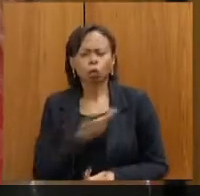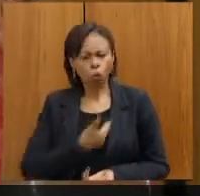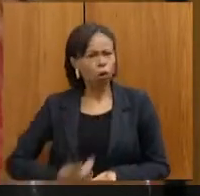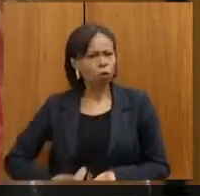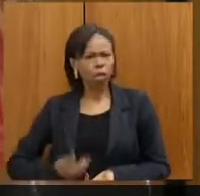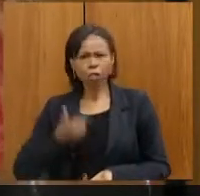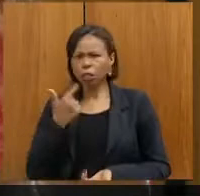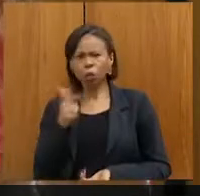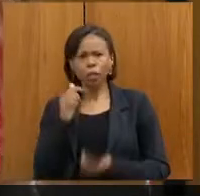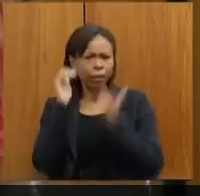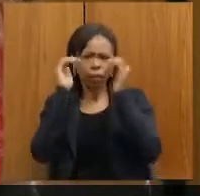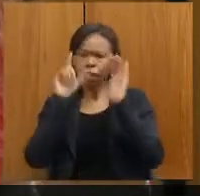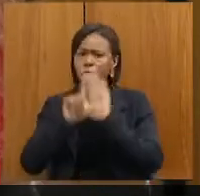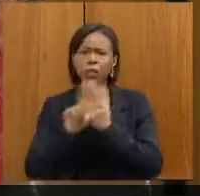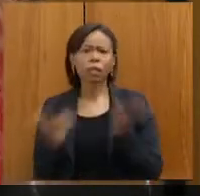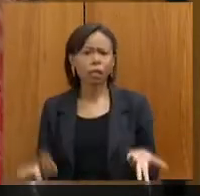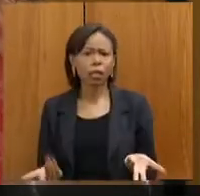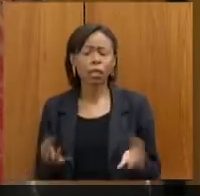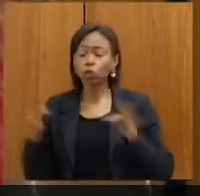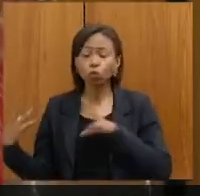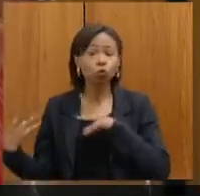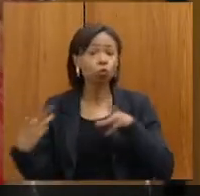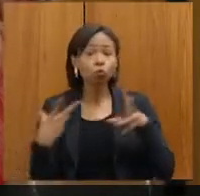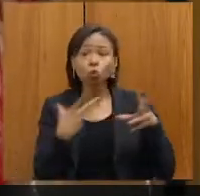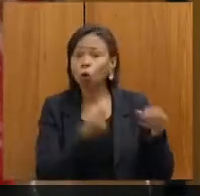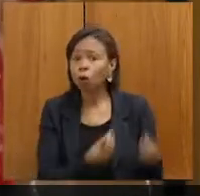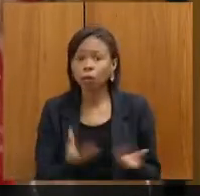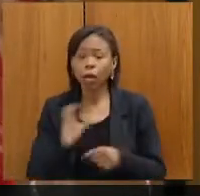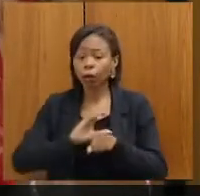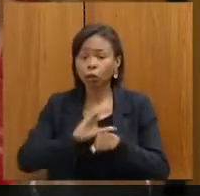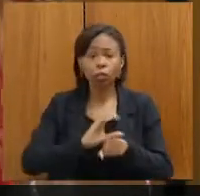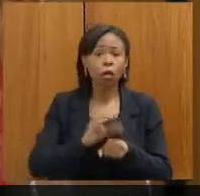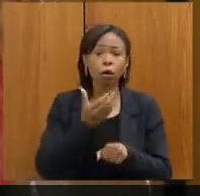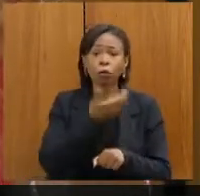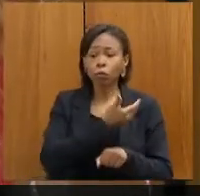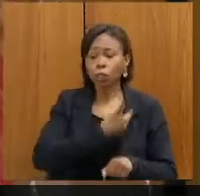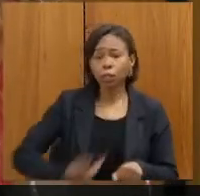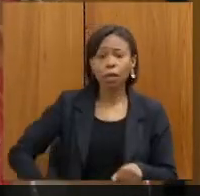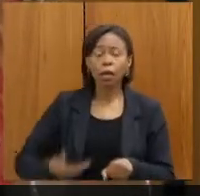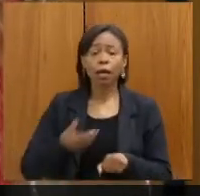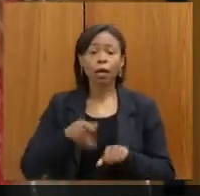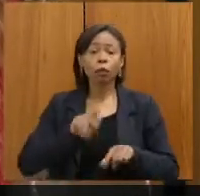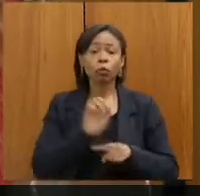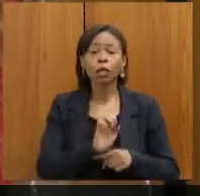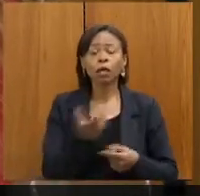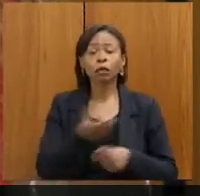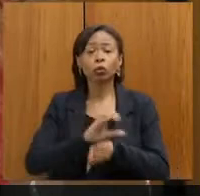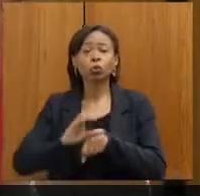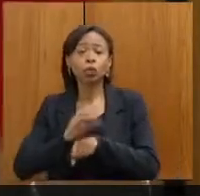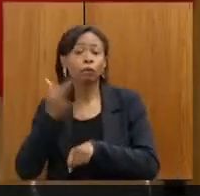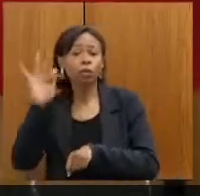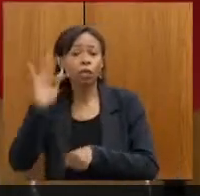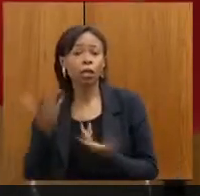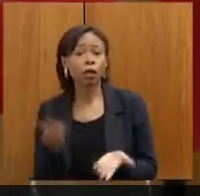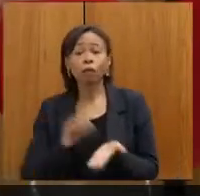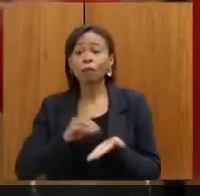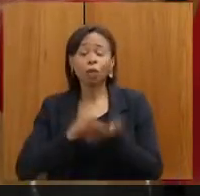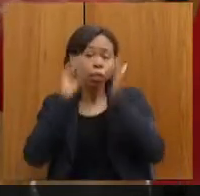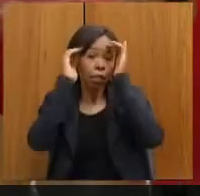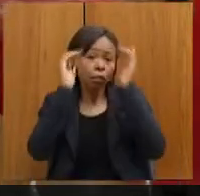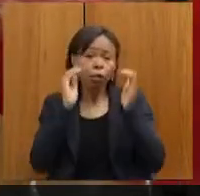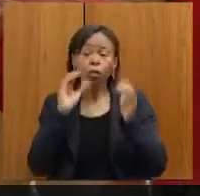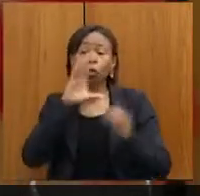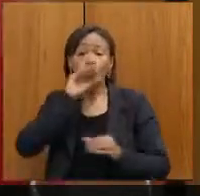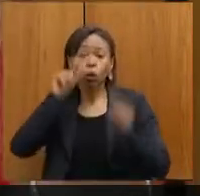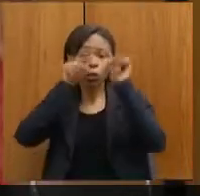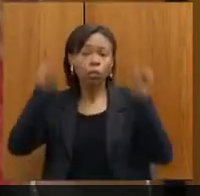em todos os aspectos da constituição do estado da Constituição Federal além de CD's e respeitoso com servidores só falei sobre férias-prêmio porque estava